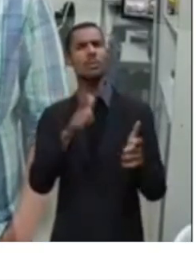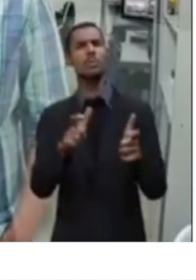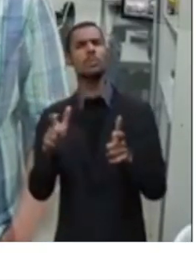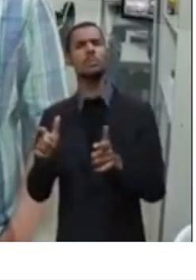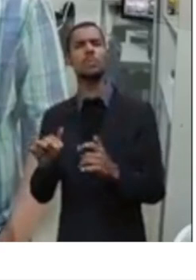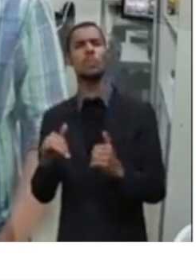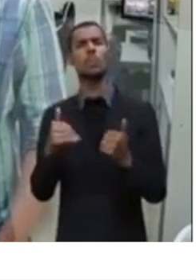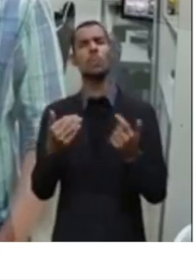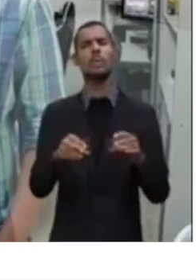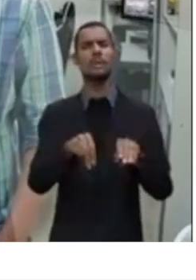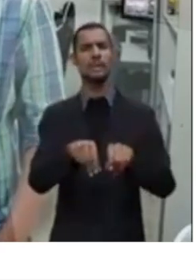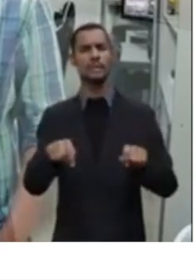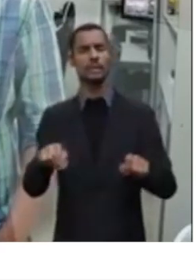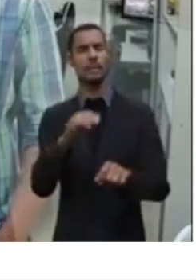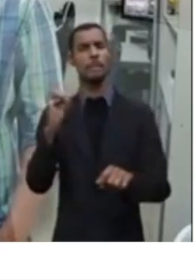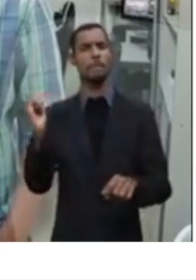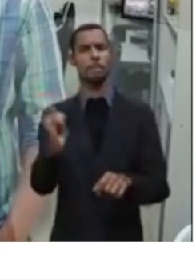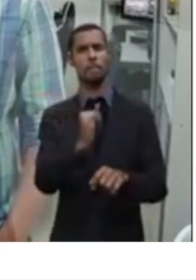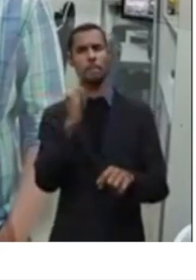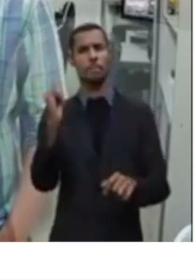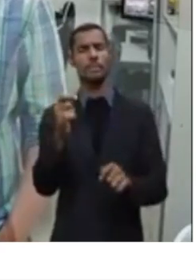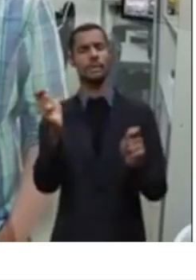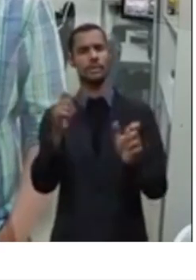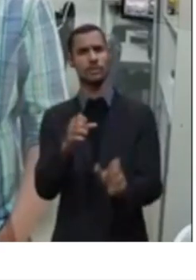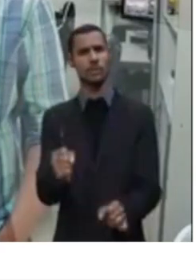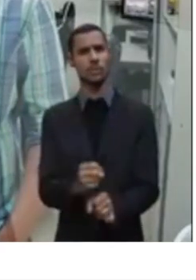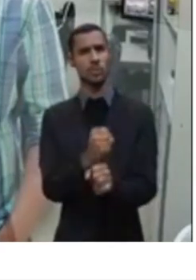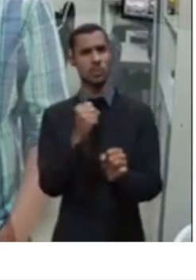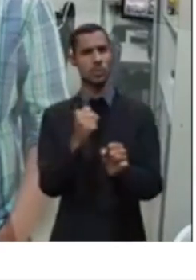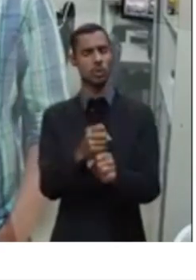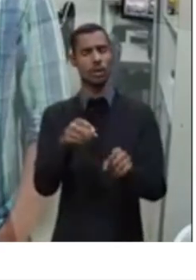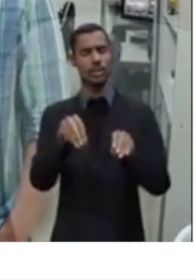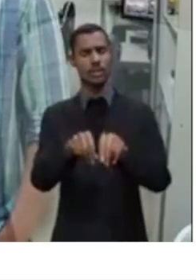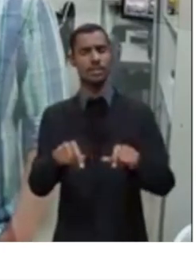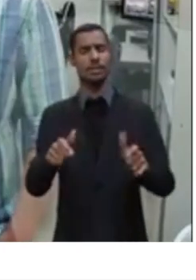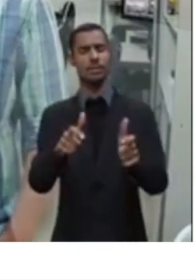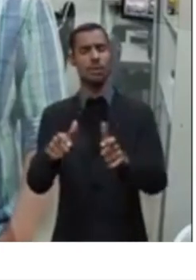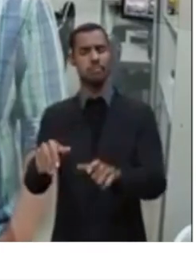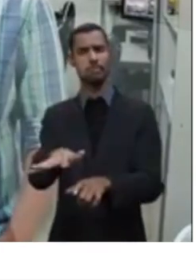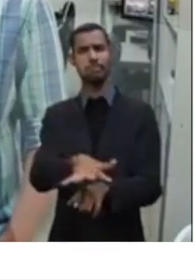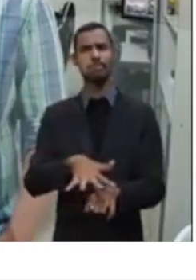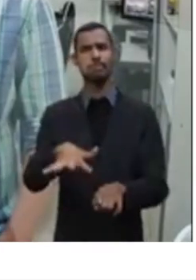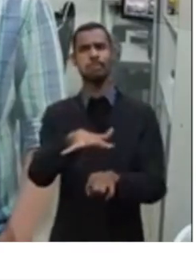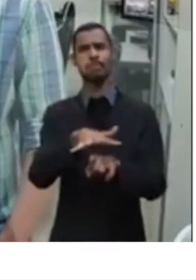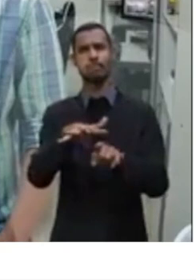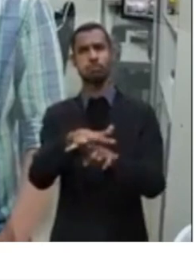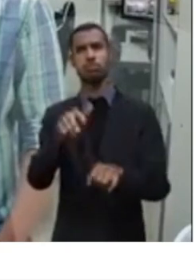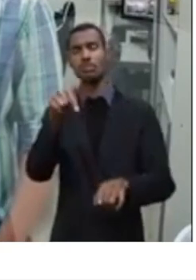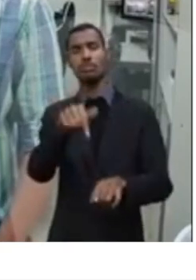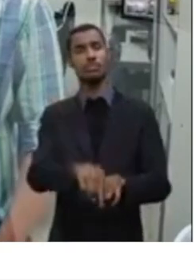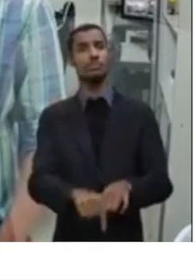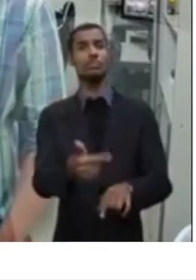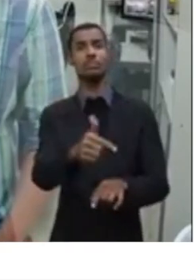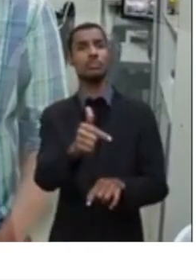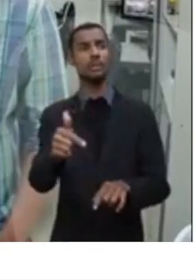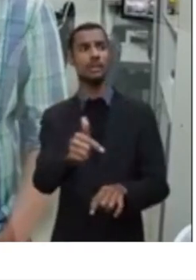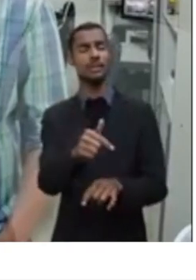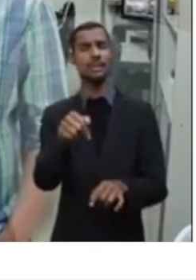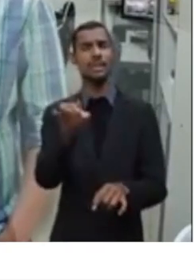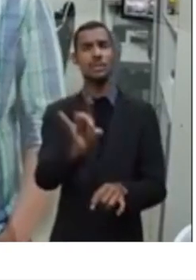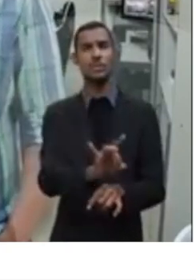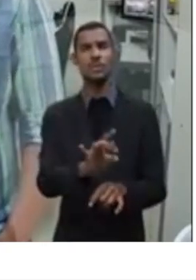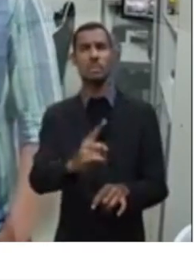do solo onde a fundação dessa edificação vai estar imersa, né? Porque não existe como só